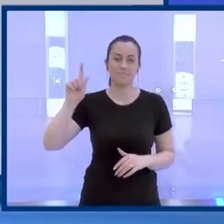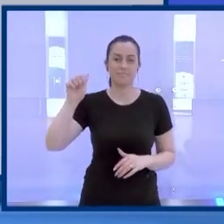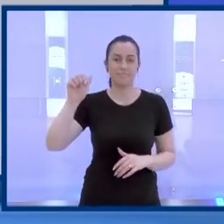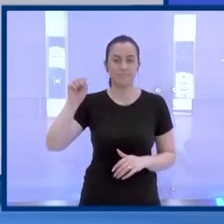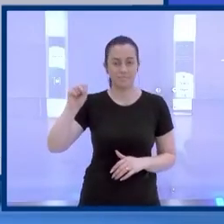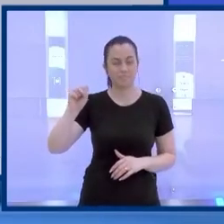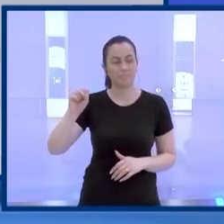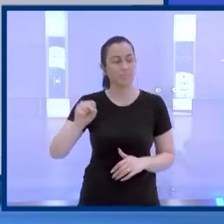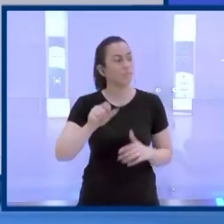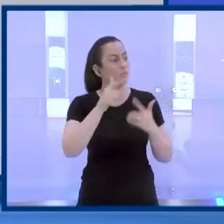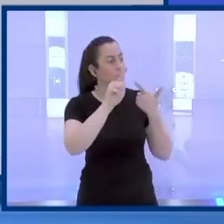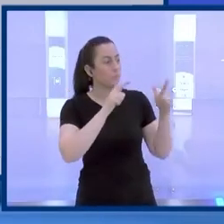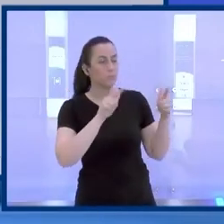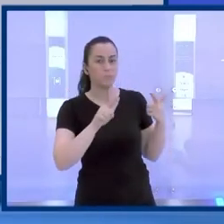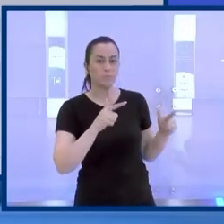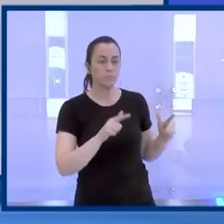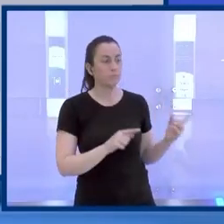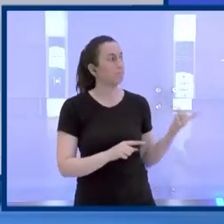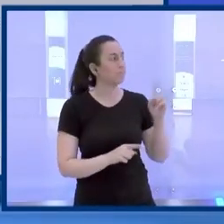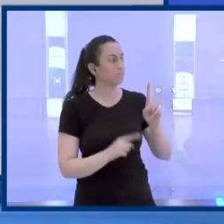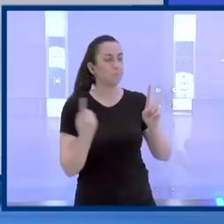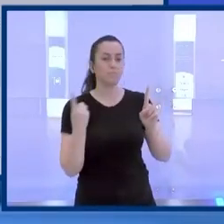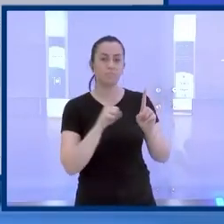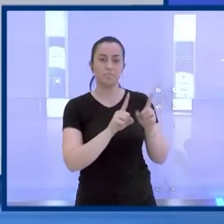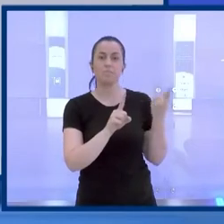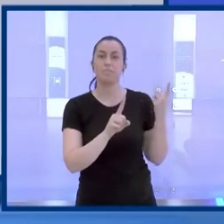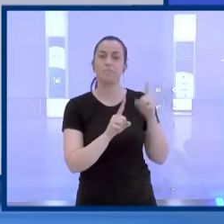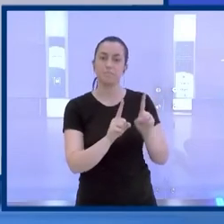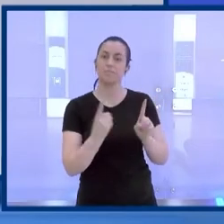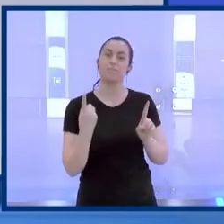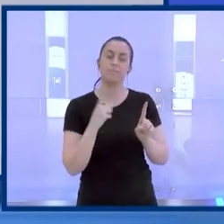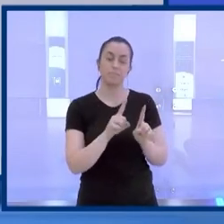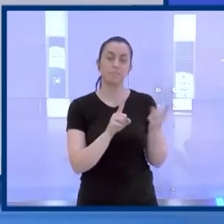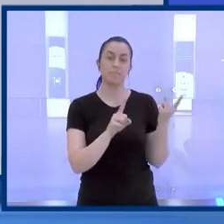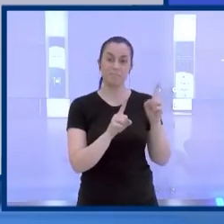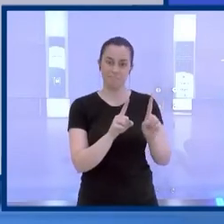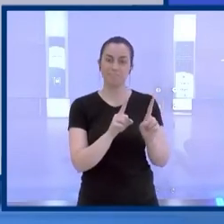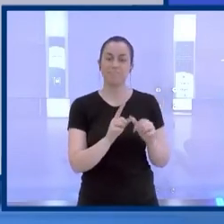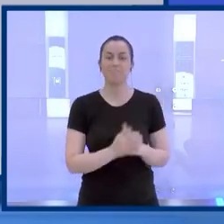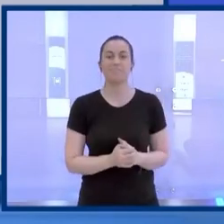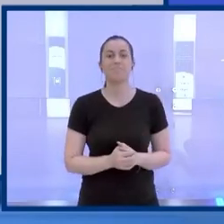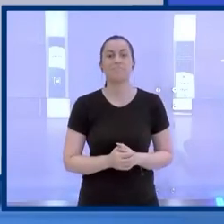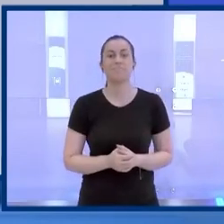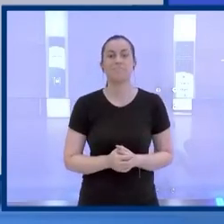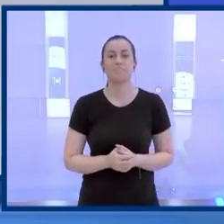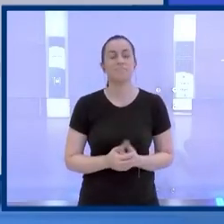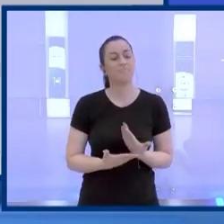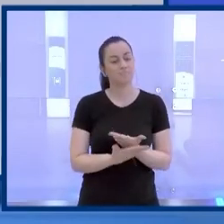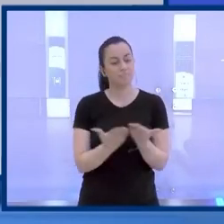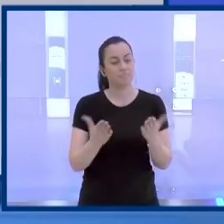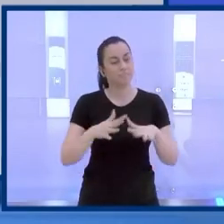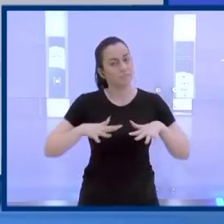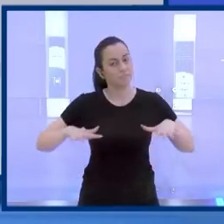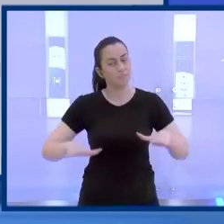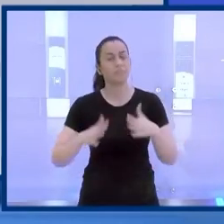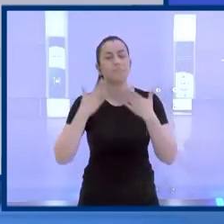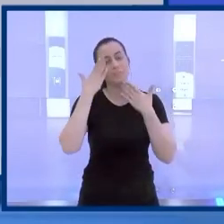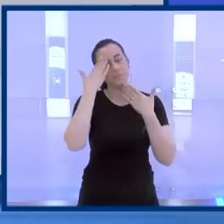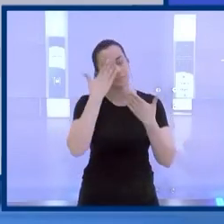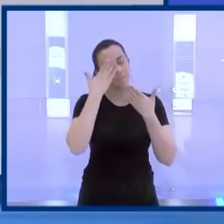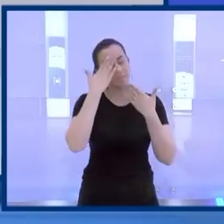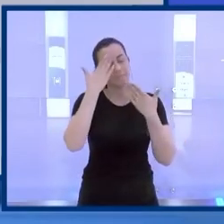Demais autoridades, representantes do BNDES, do consórcio Pampagás, e também, muito